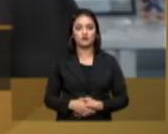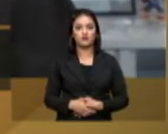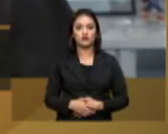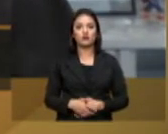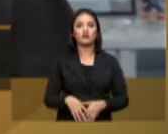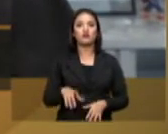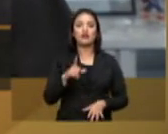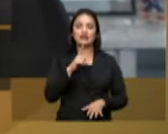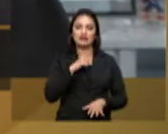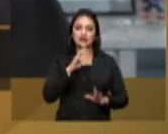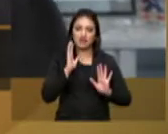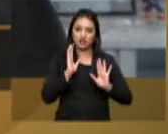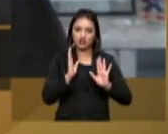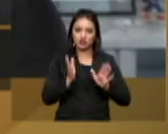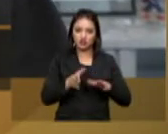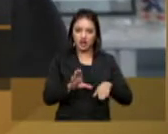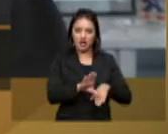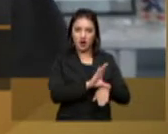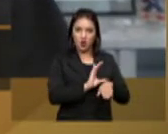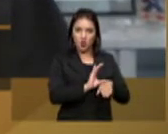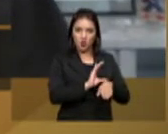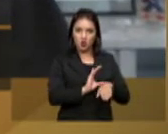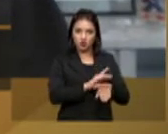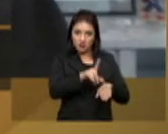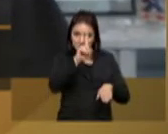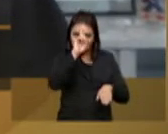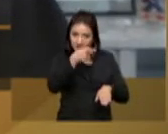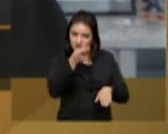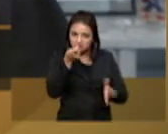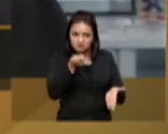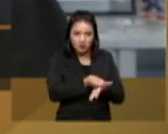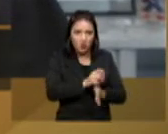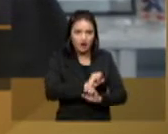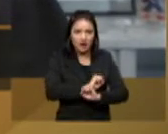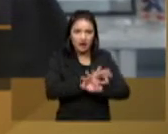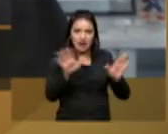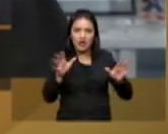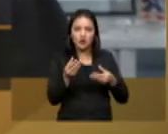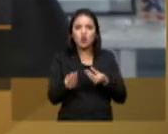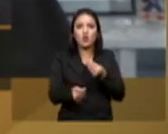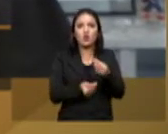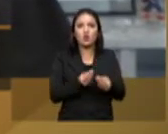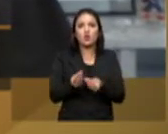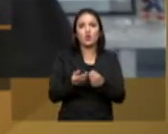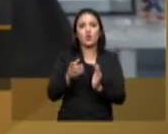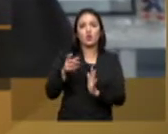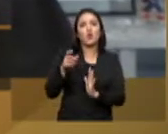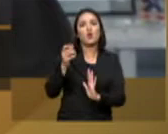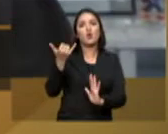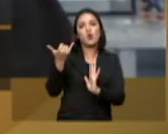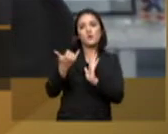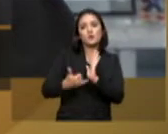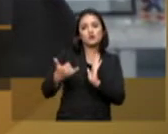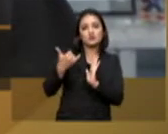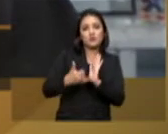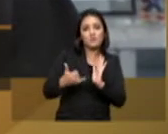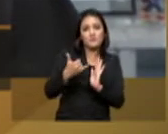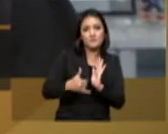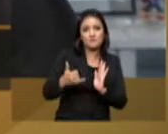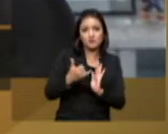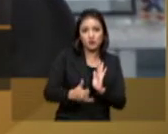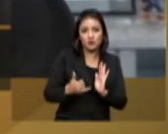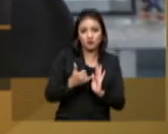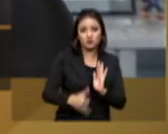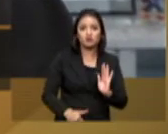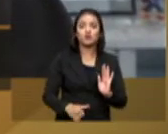taxativo expresso na Constituição de tributos que representam verdadeira